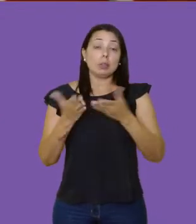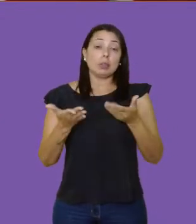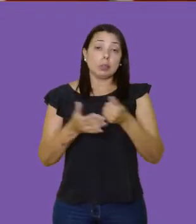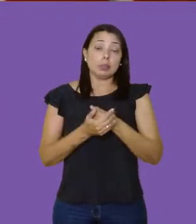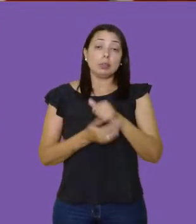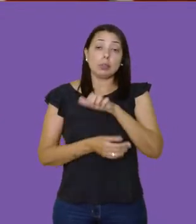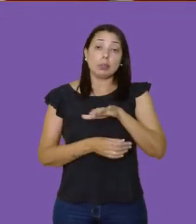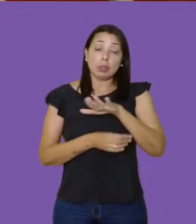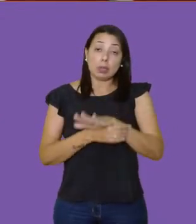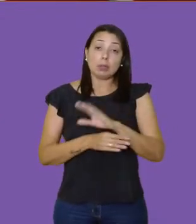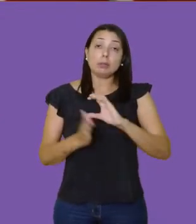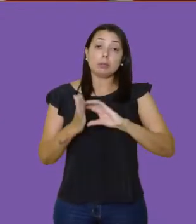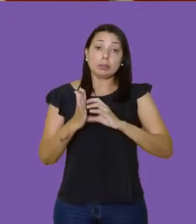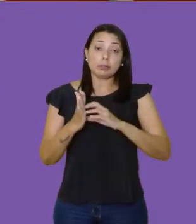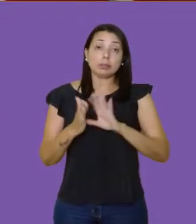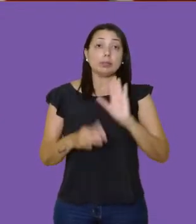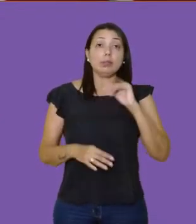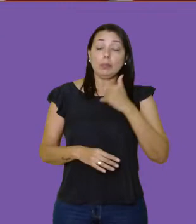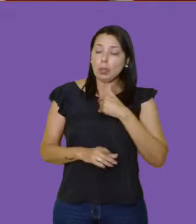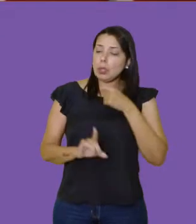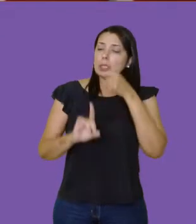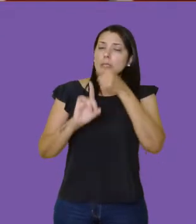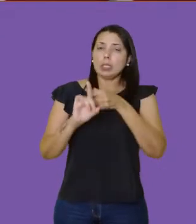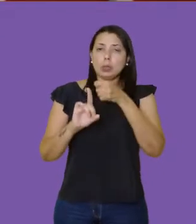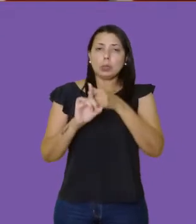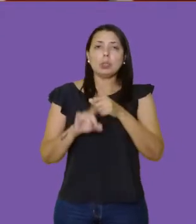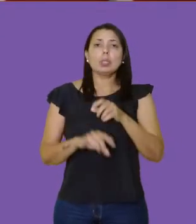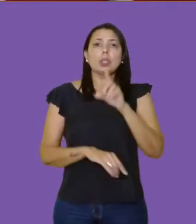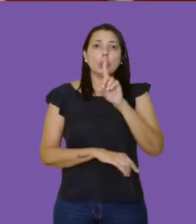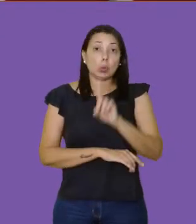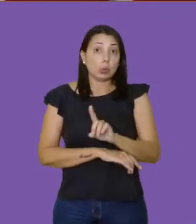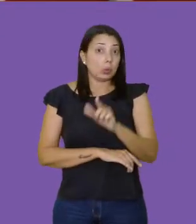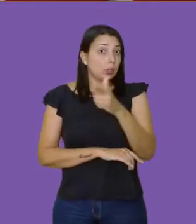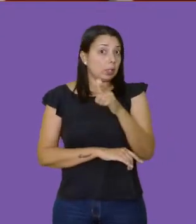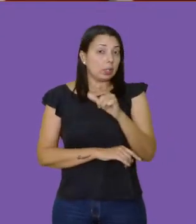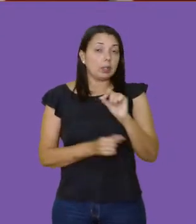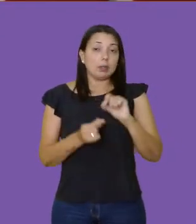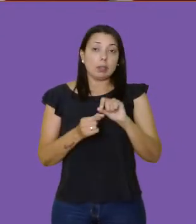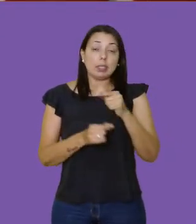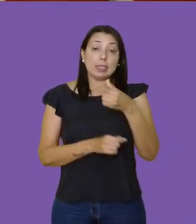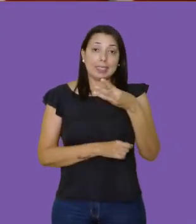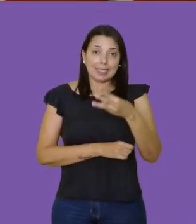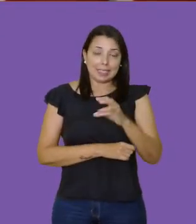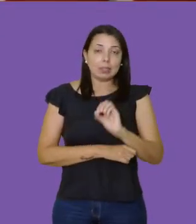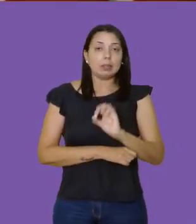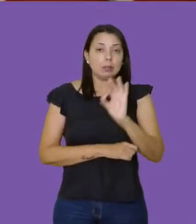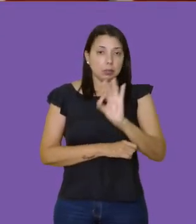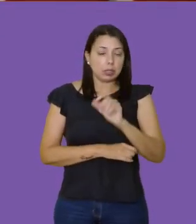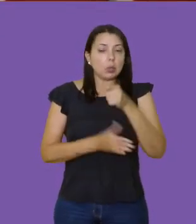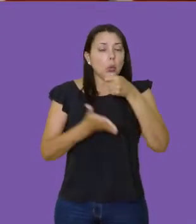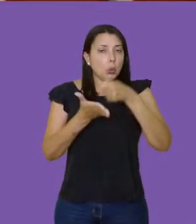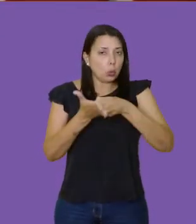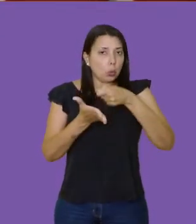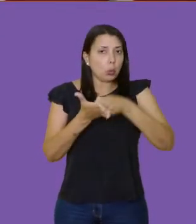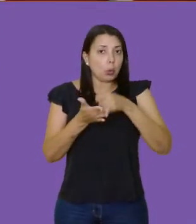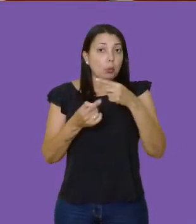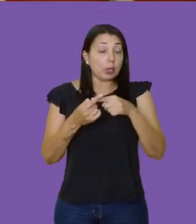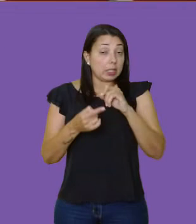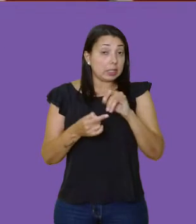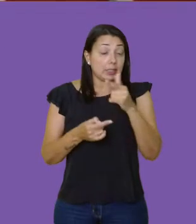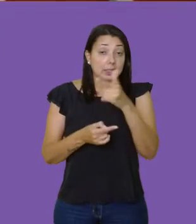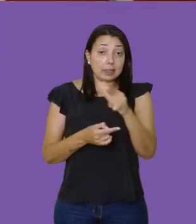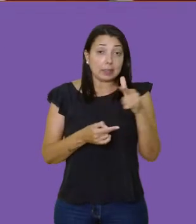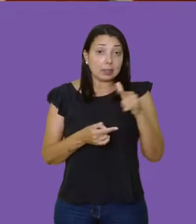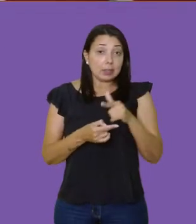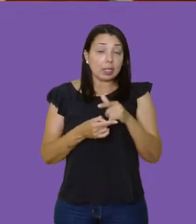instâncias partidárias. E a nossa luta, doutora Gabriela, é para que não mexam nos 30% da obrigatoriedade, porque se não